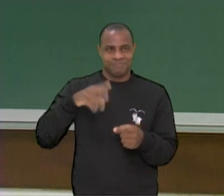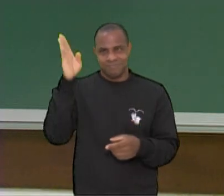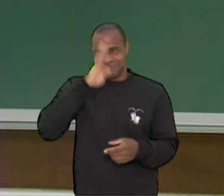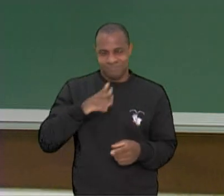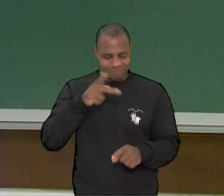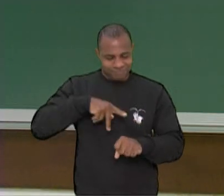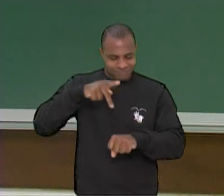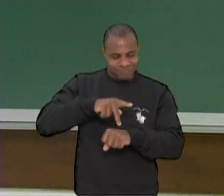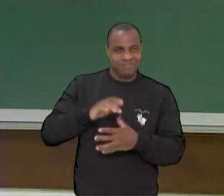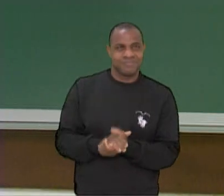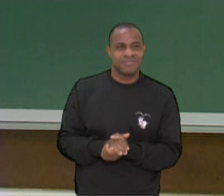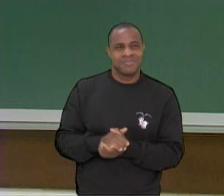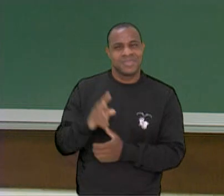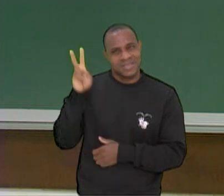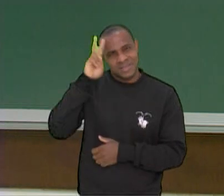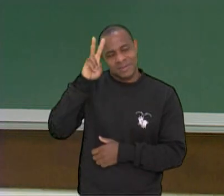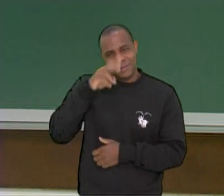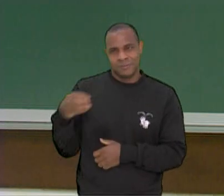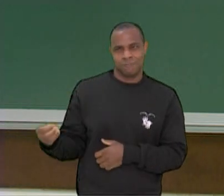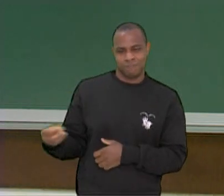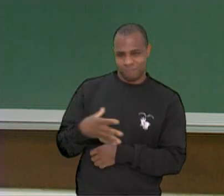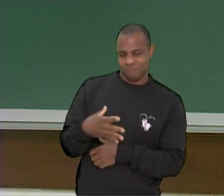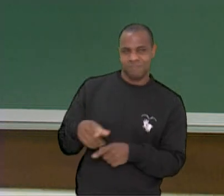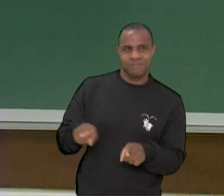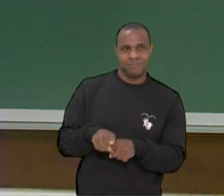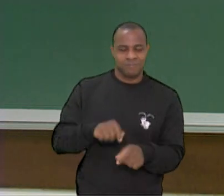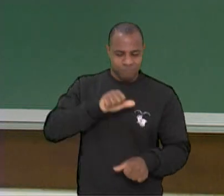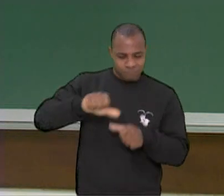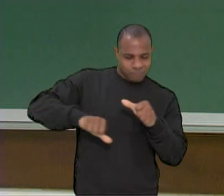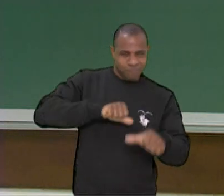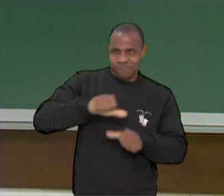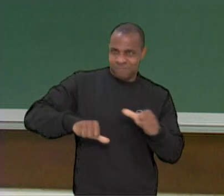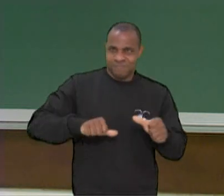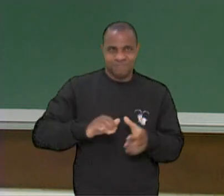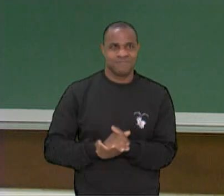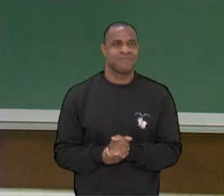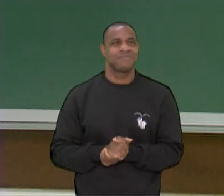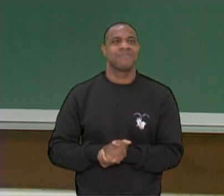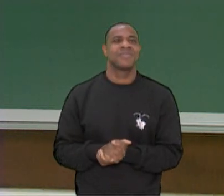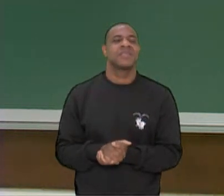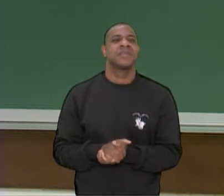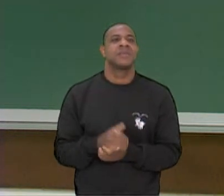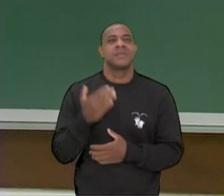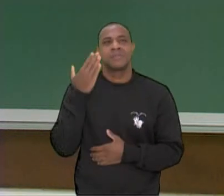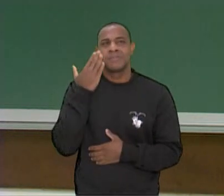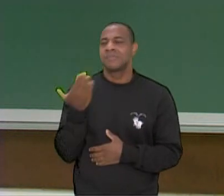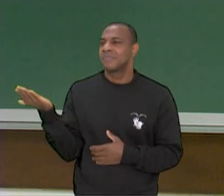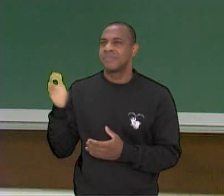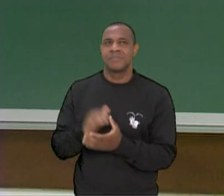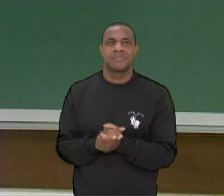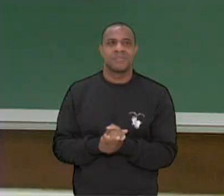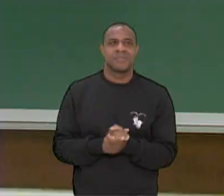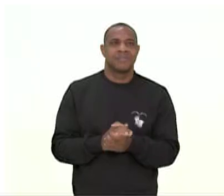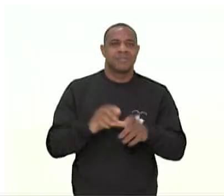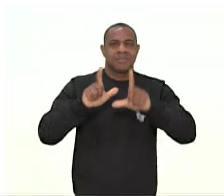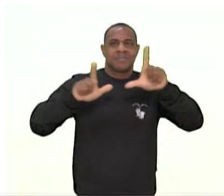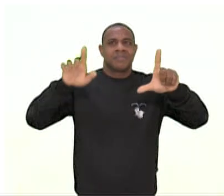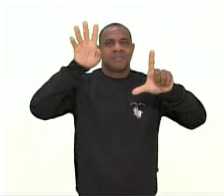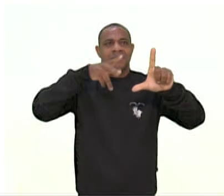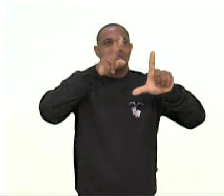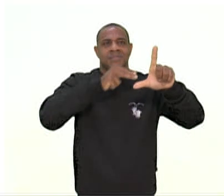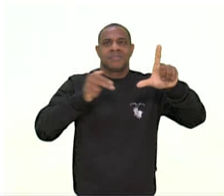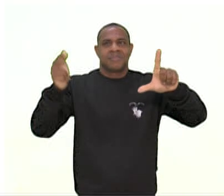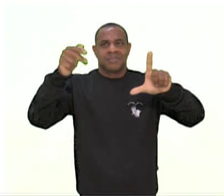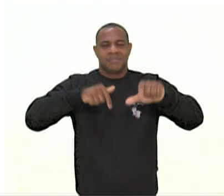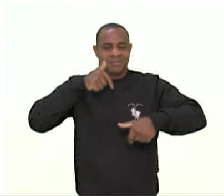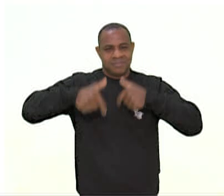lembrou de movimento modernista, lembra de reestruturação e aí você vai se dar bem. Aqui eu trouxe uma tela para vocês,